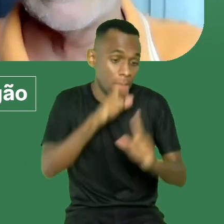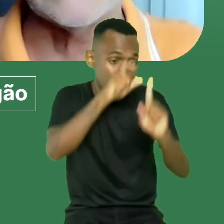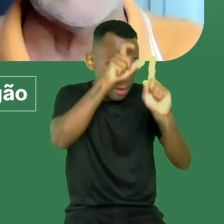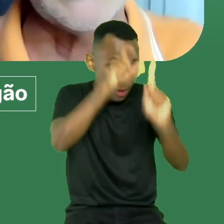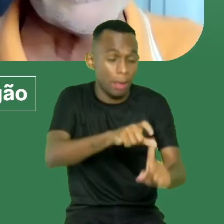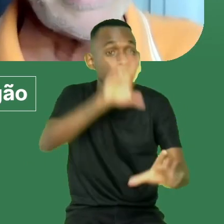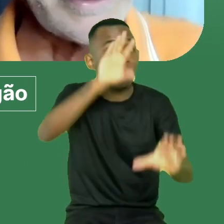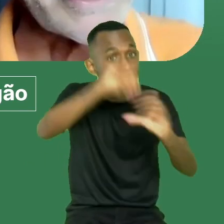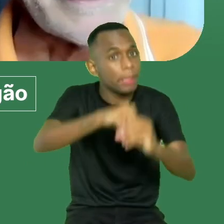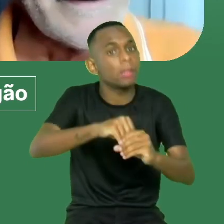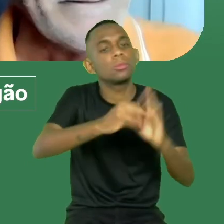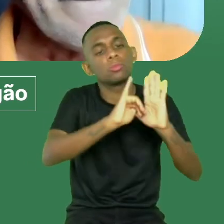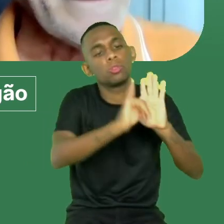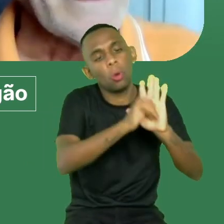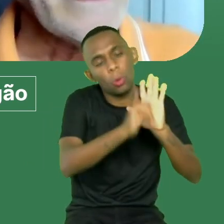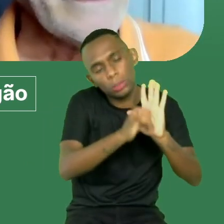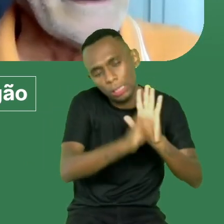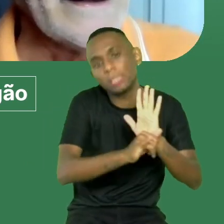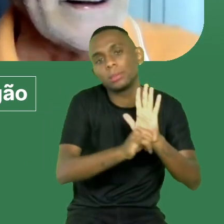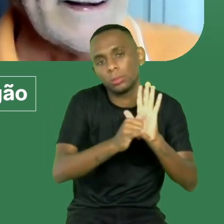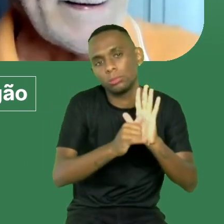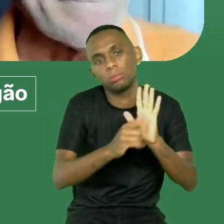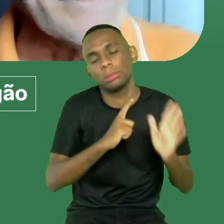história pessoa. lá, que é a personagem.